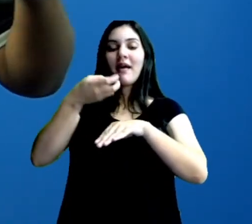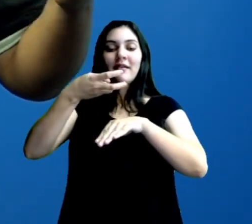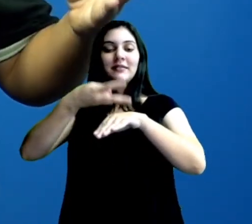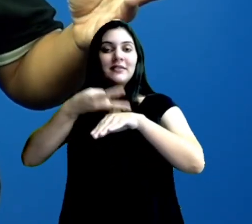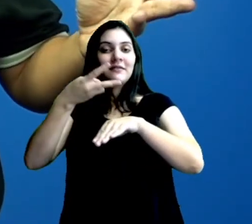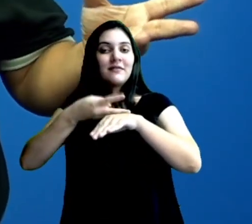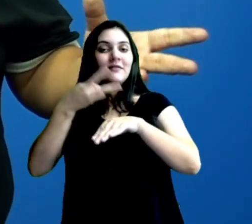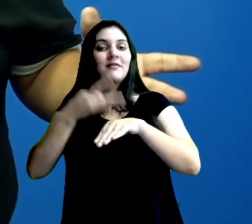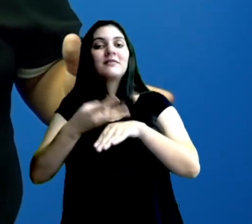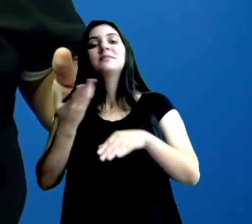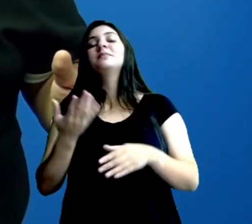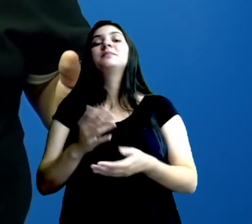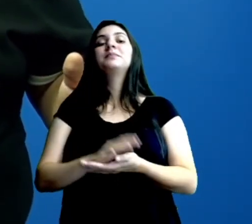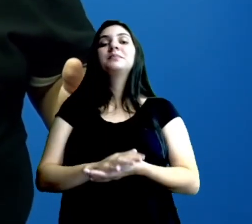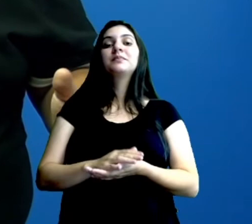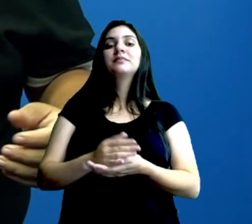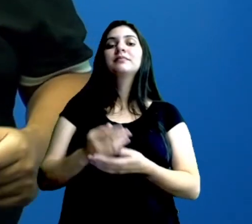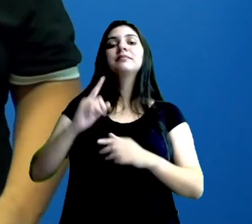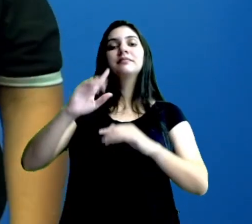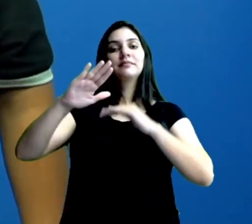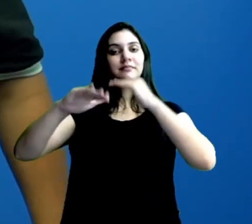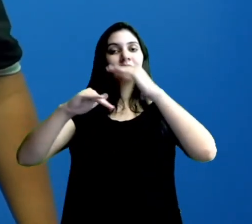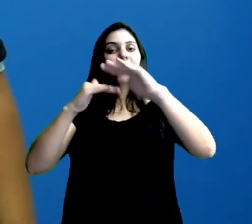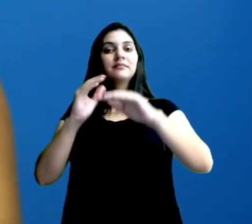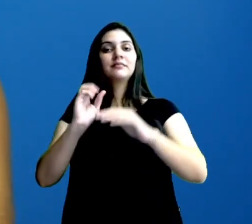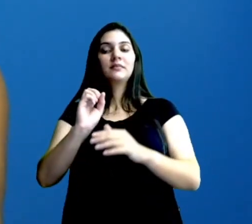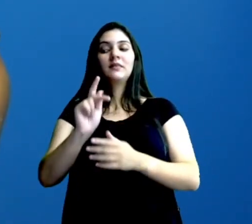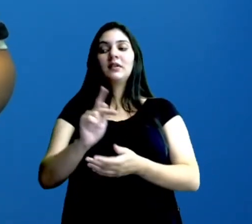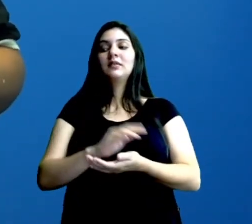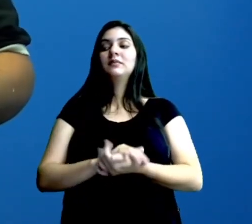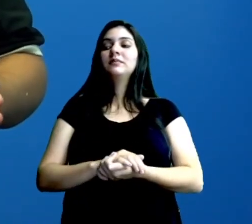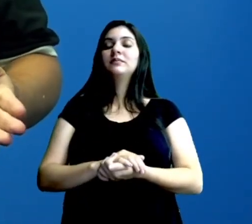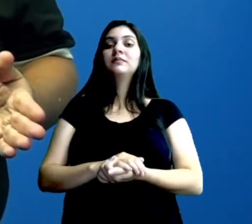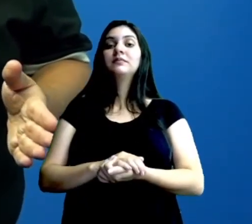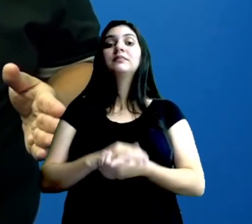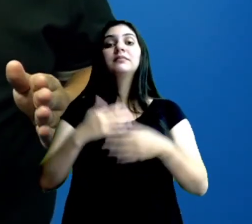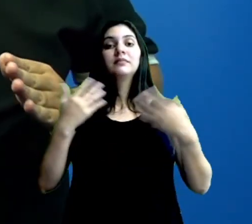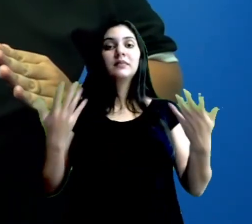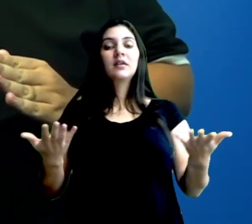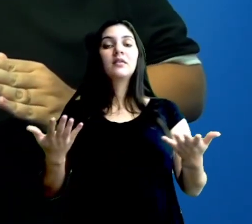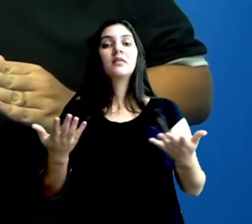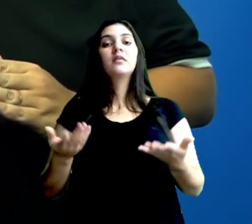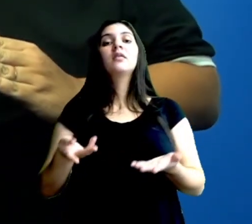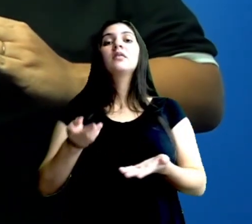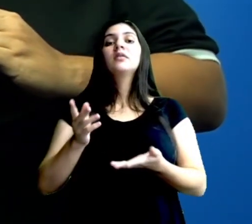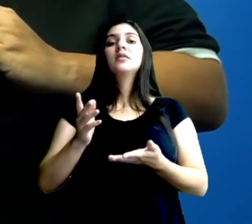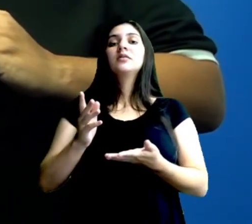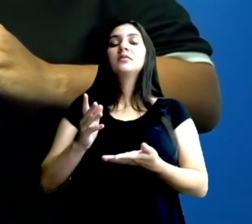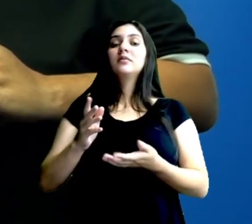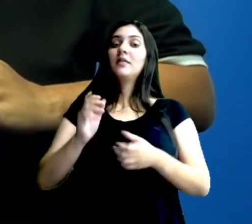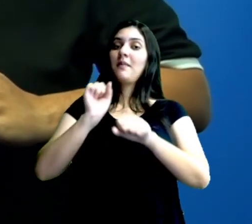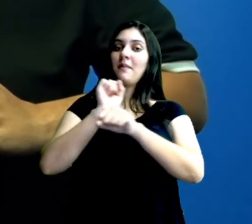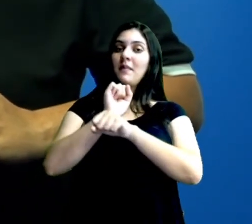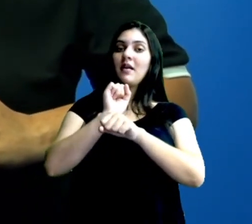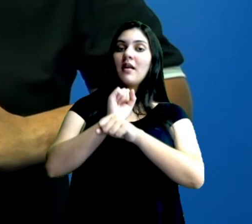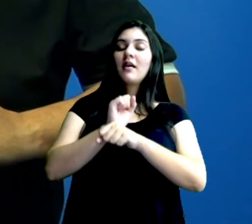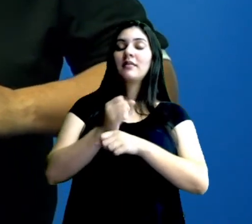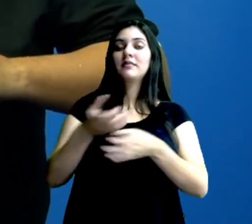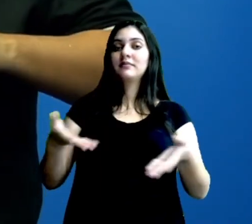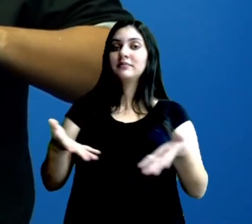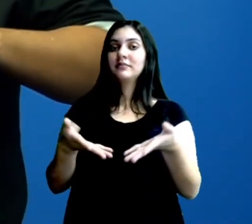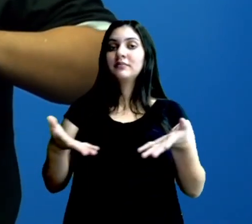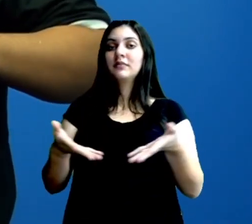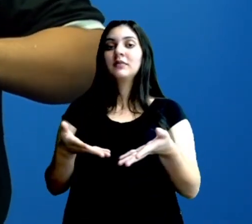né? Por aí em diante, tá bom, gente? Então, a gente vai dar uma parada por